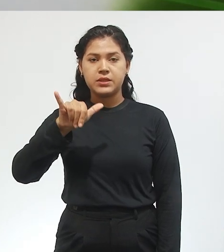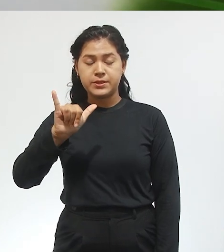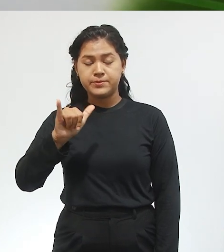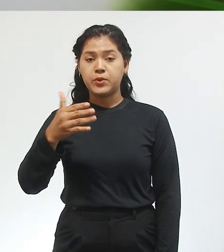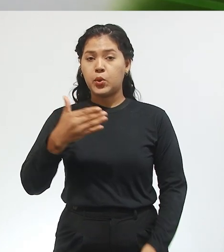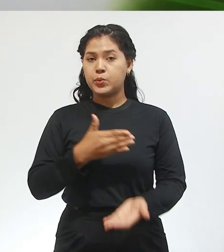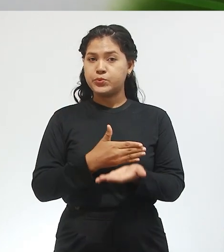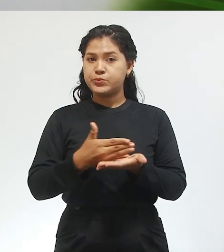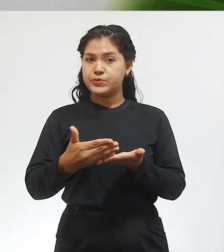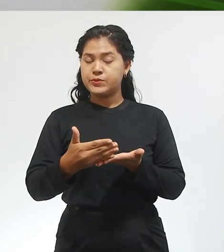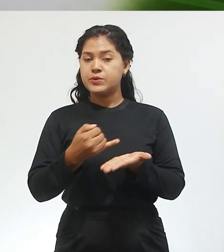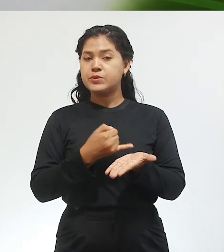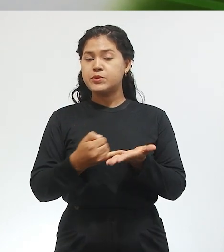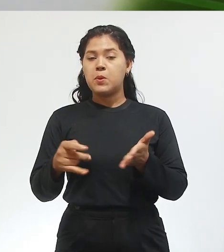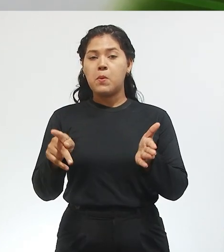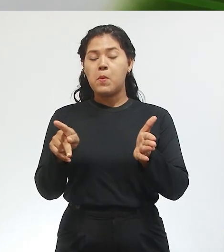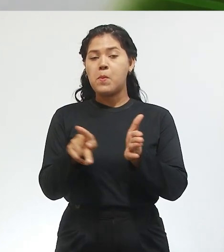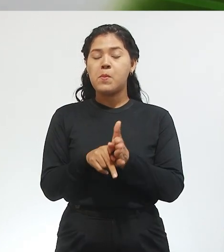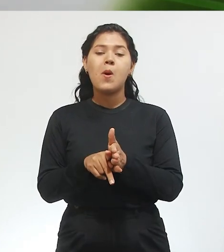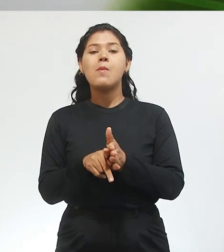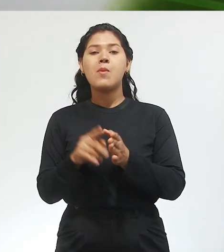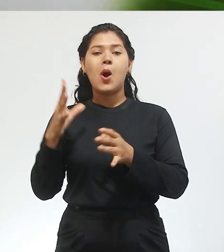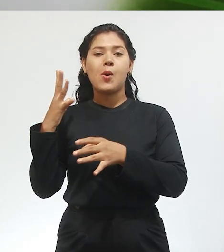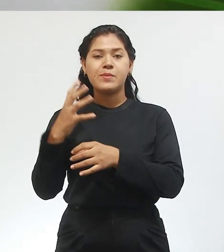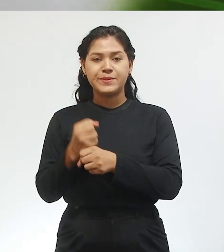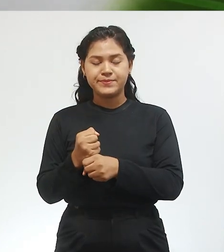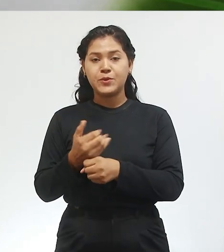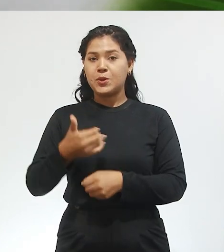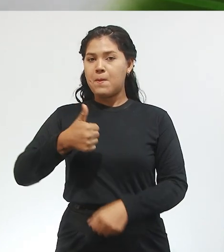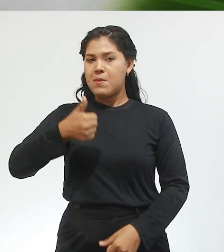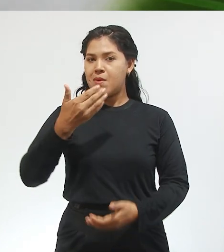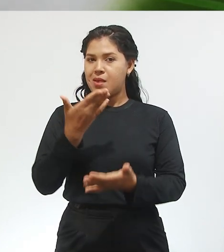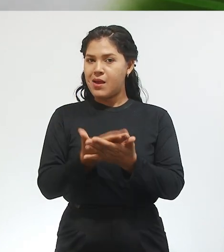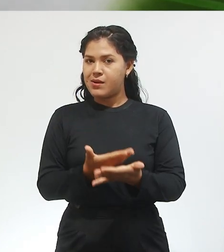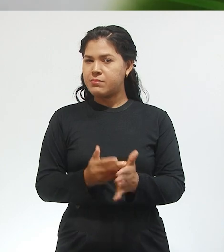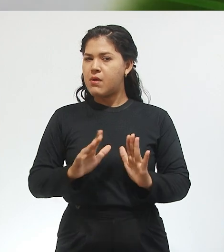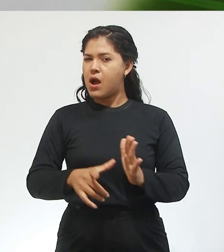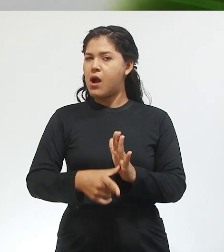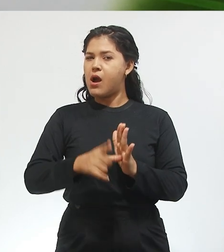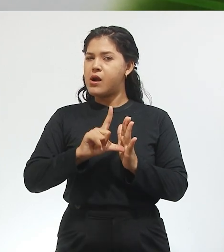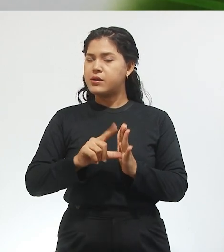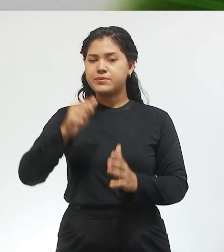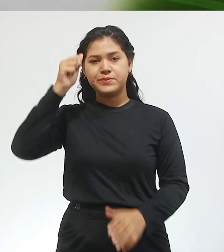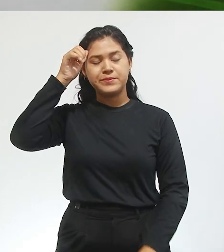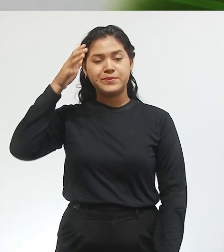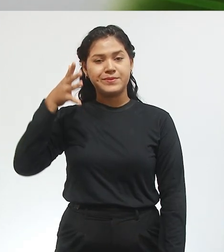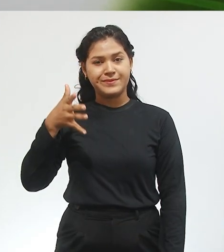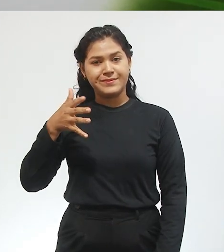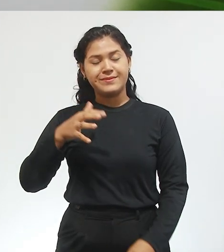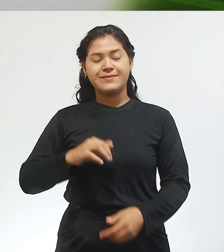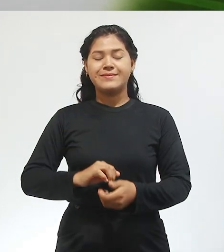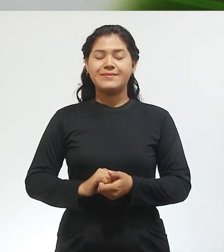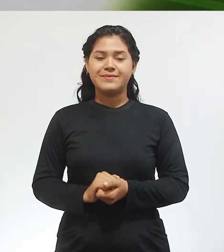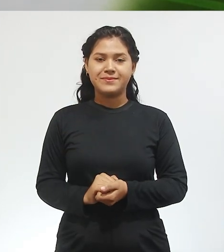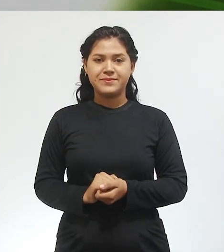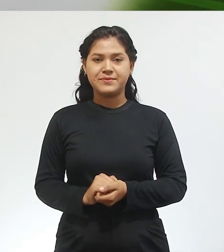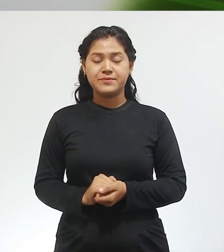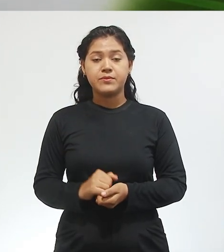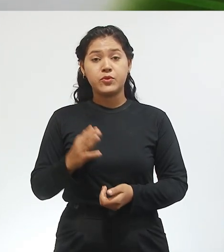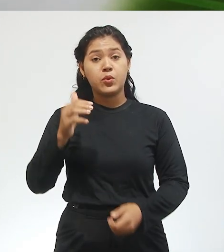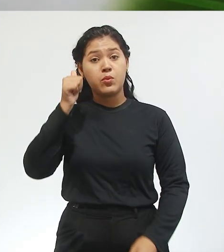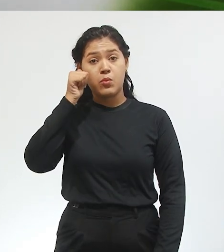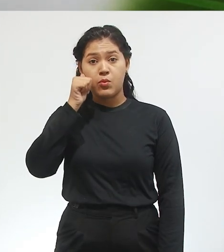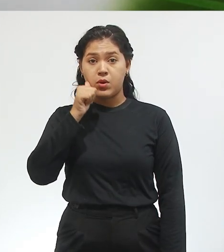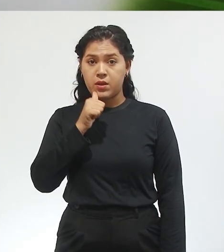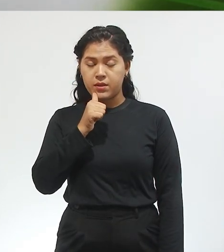à Contabilidade. Isso mesmo, e hoje será a nossa primeira aula. Mas antes disso, vou fazer minha audiodescrição, tá? Sou